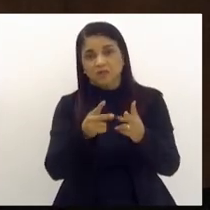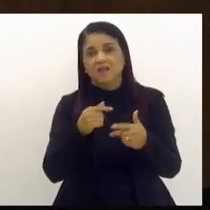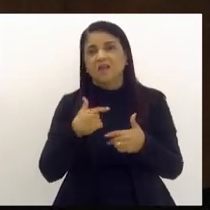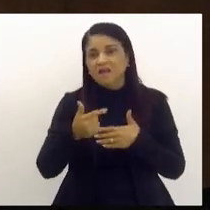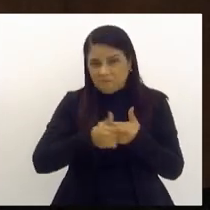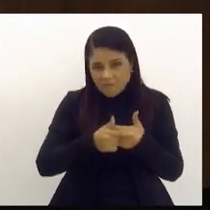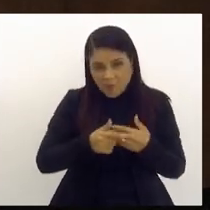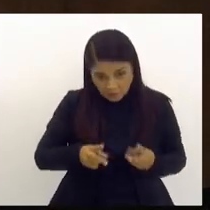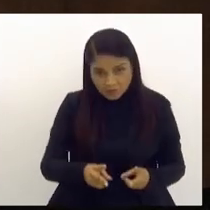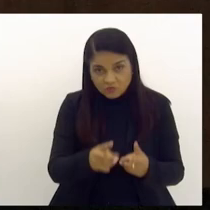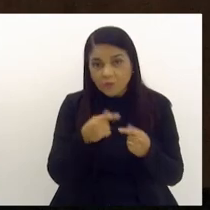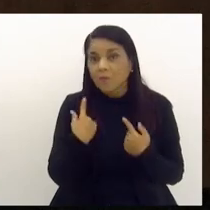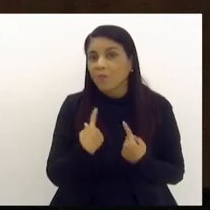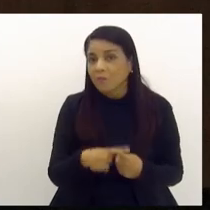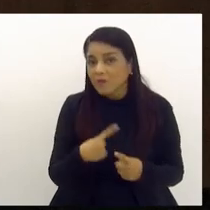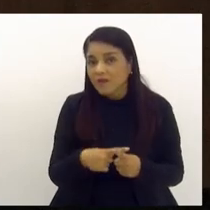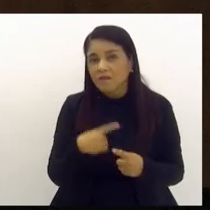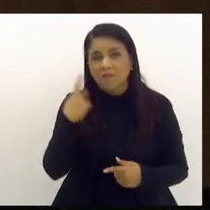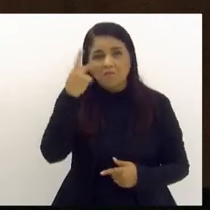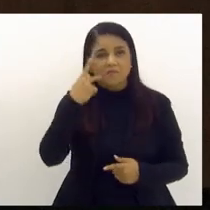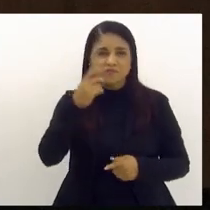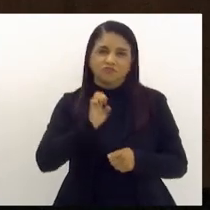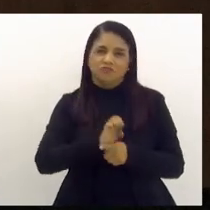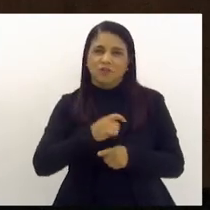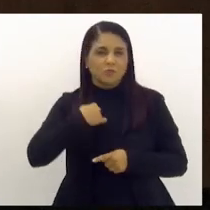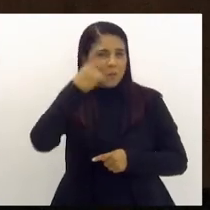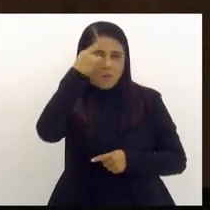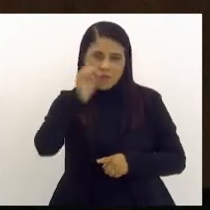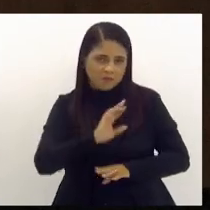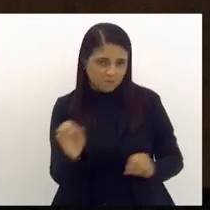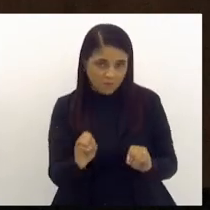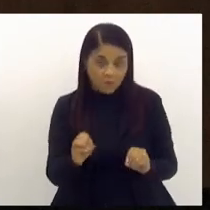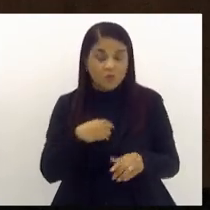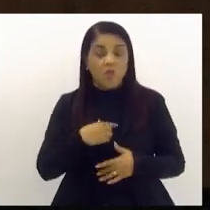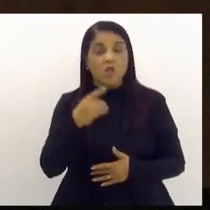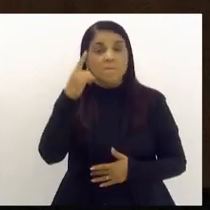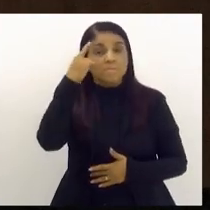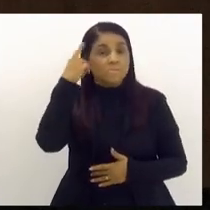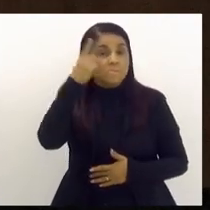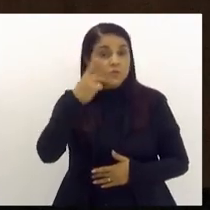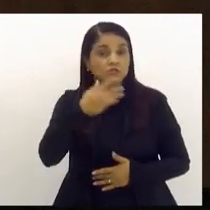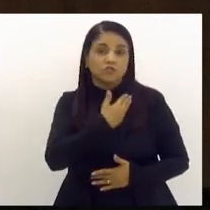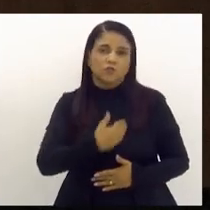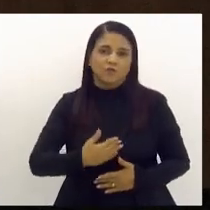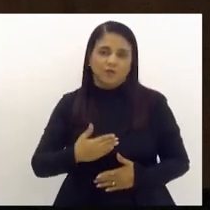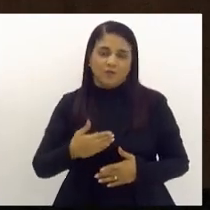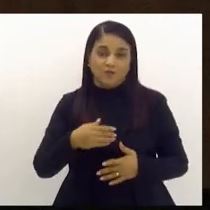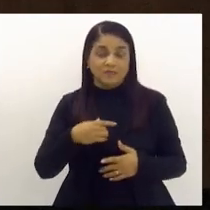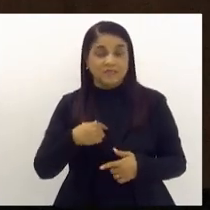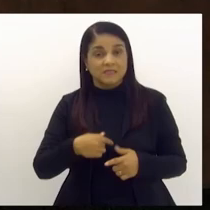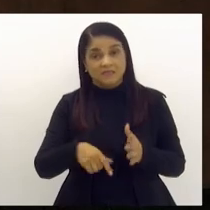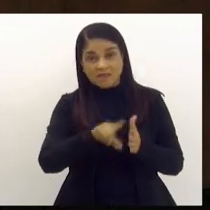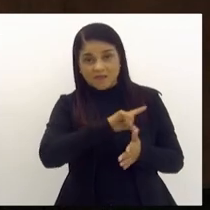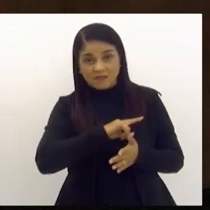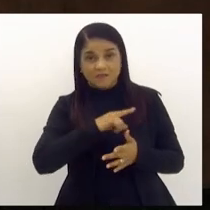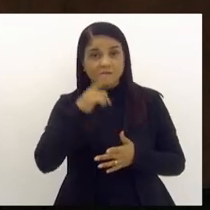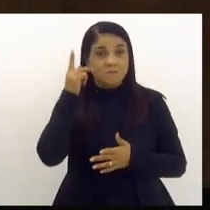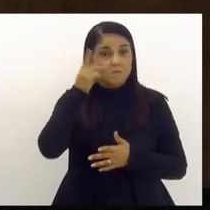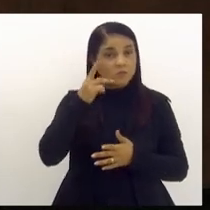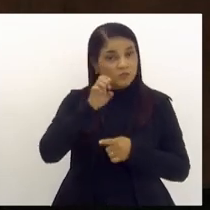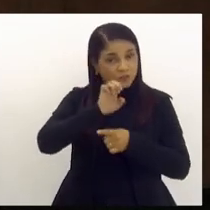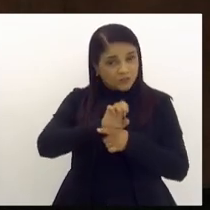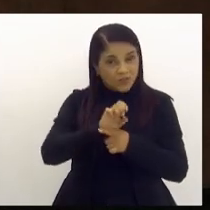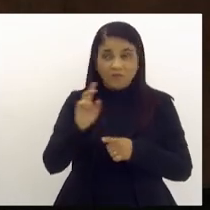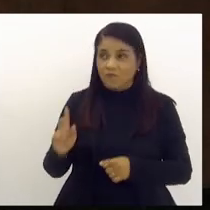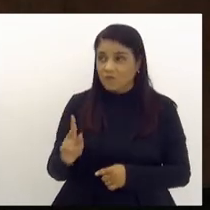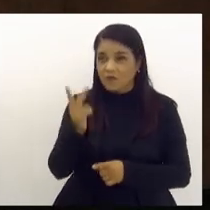papel, deputada? Porque não se pensa em política de Estado, se pensa em política de governo. Se se pensasse em política de Estado, a gente valorizaria o